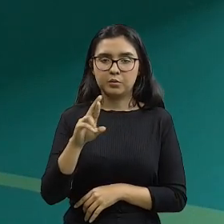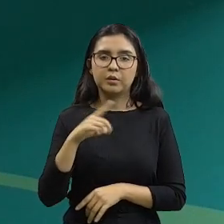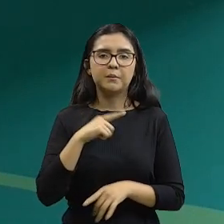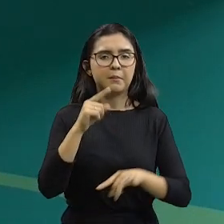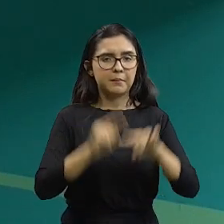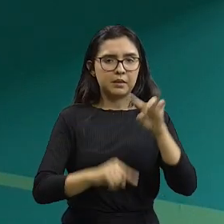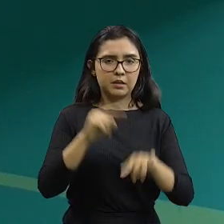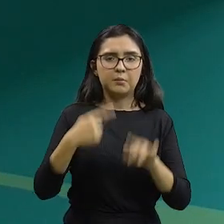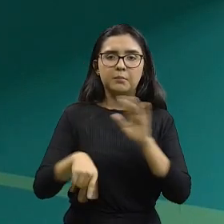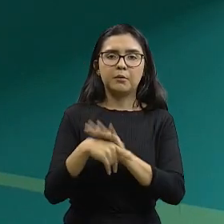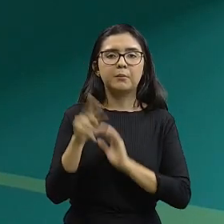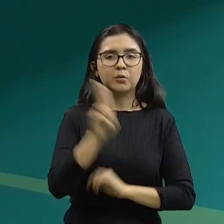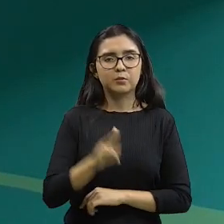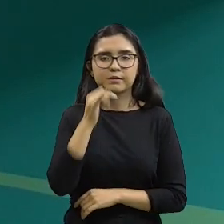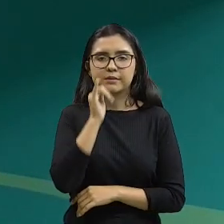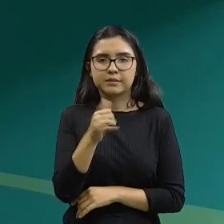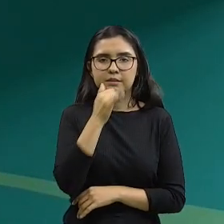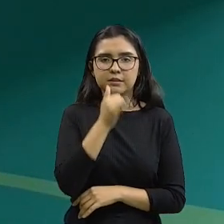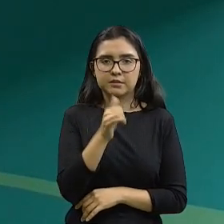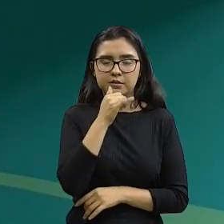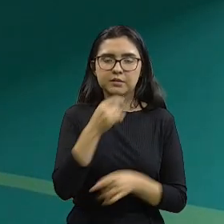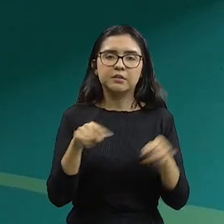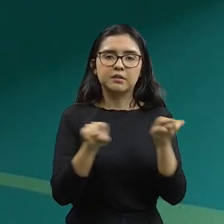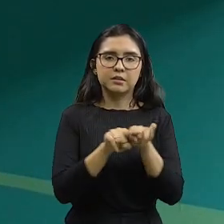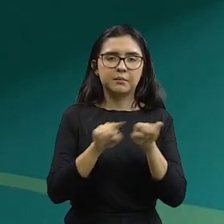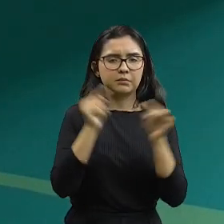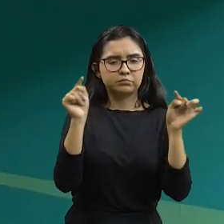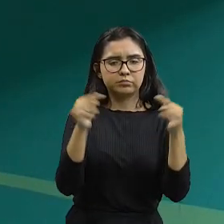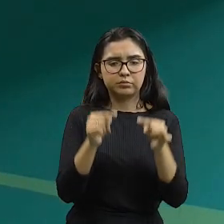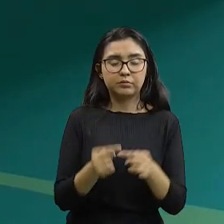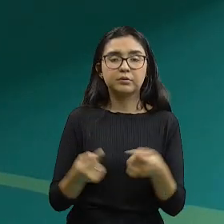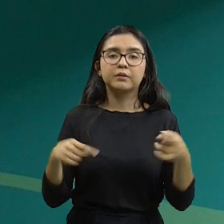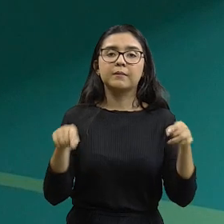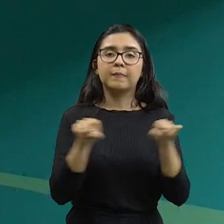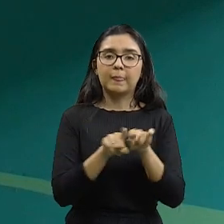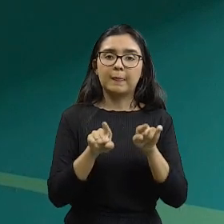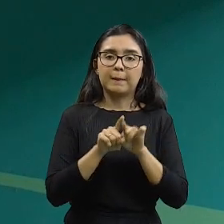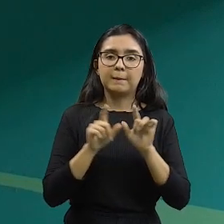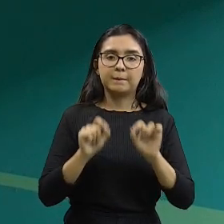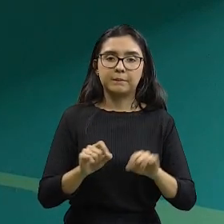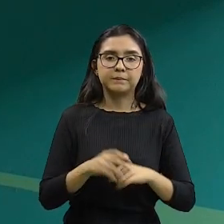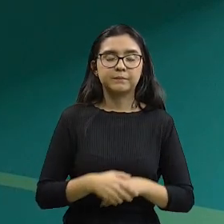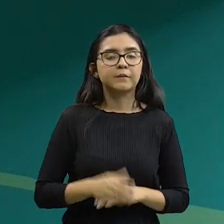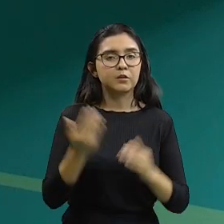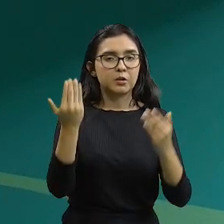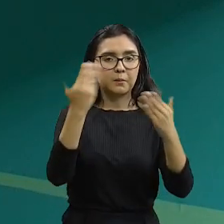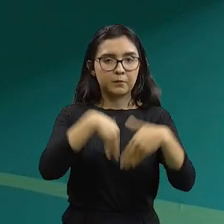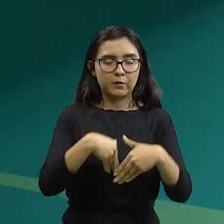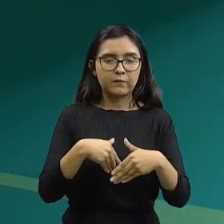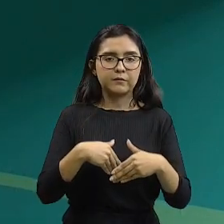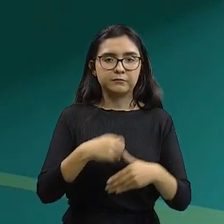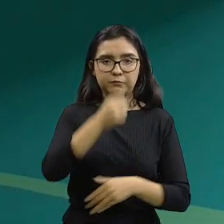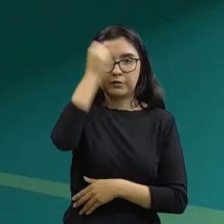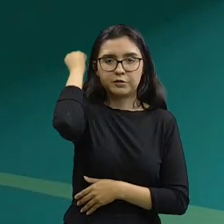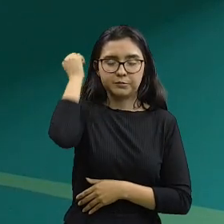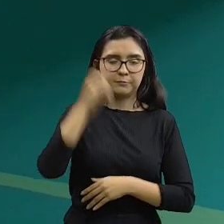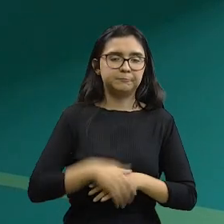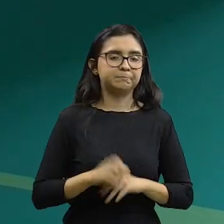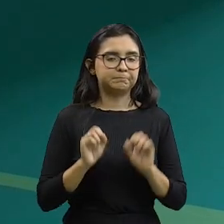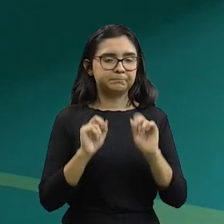dispositivos elétricos, suas associações, importantíssimos para a nossa prova do vestibular.